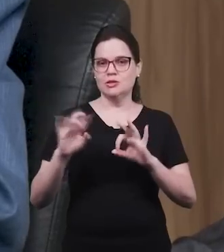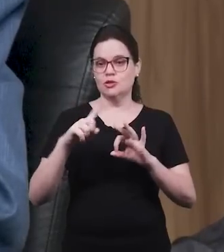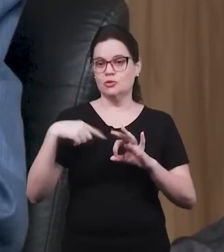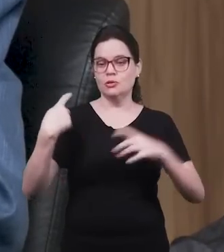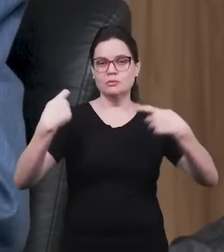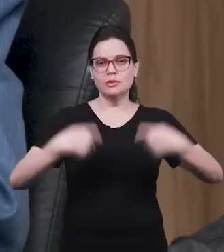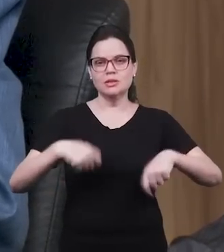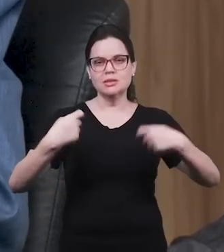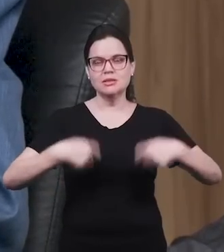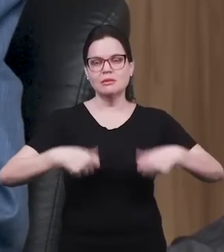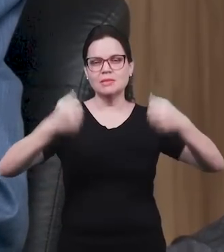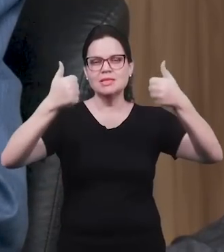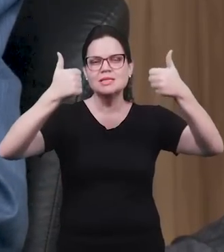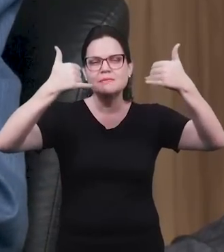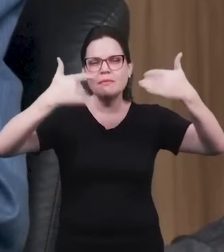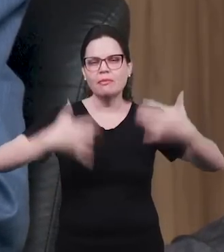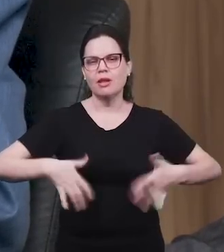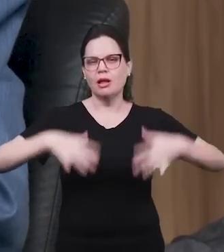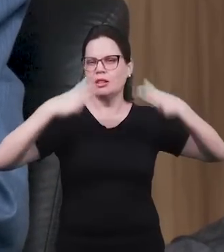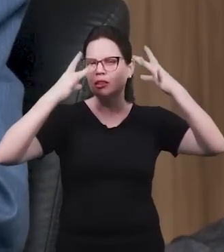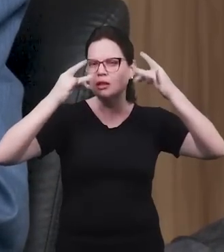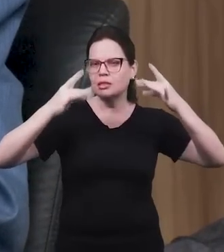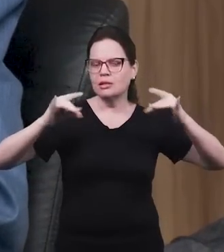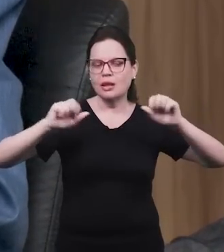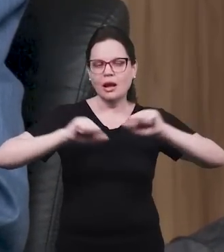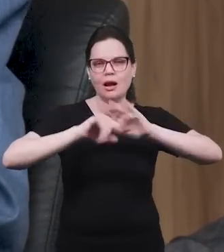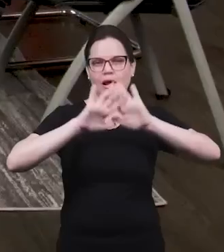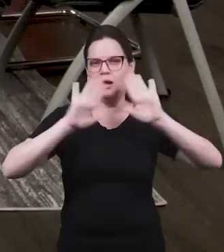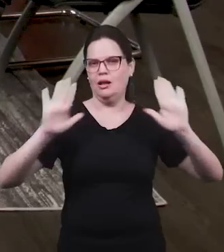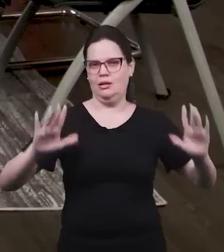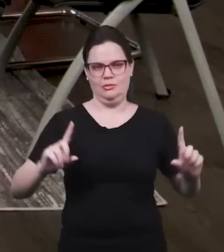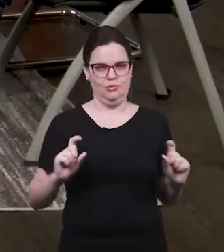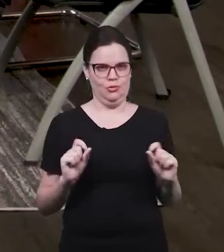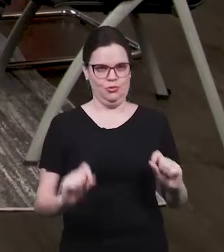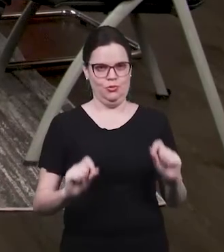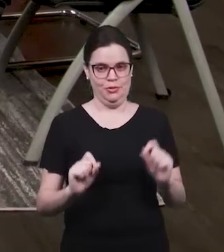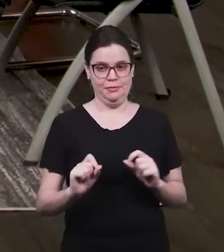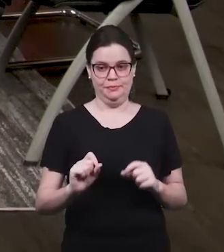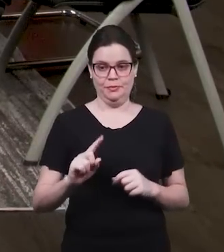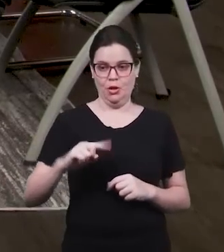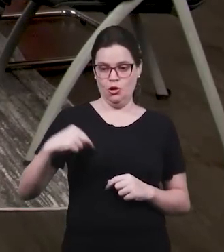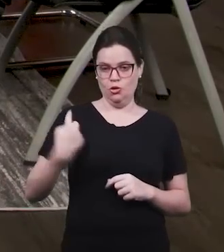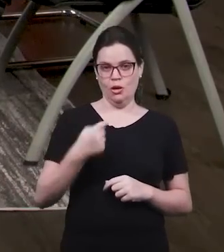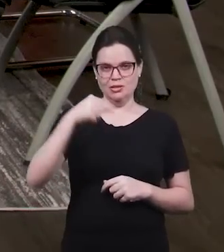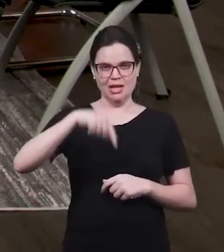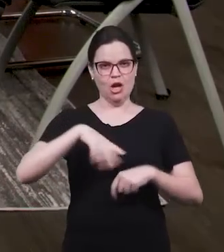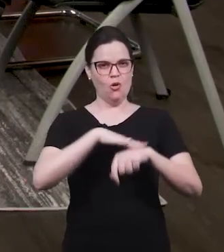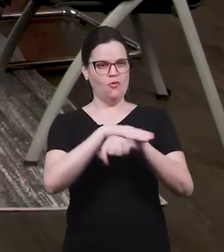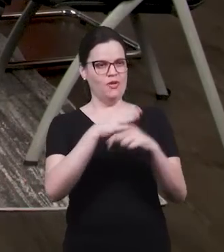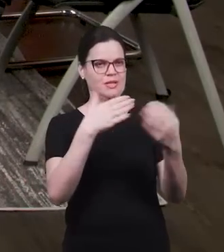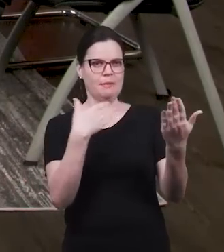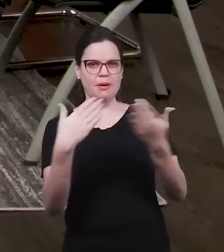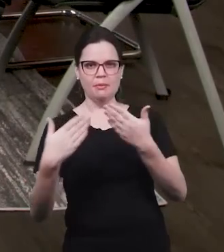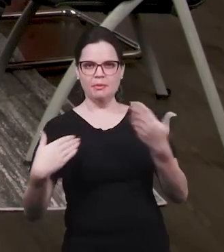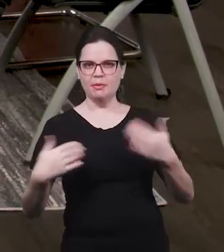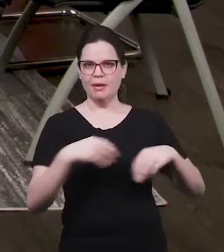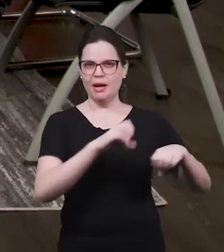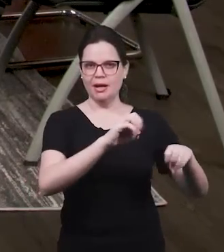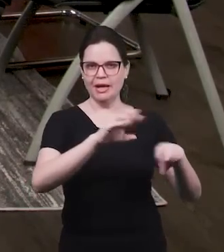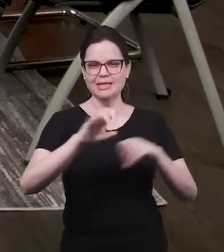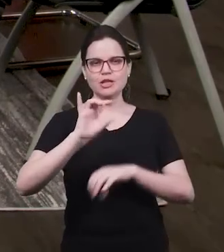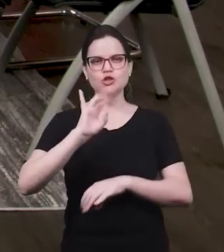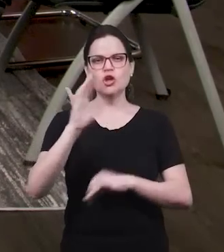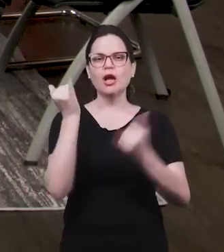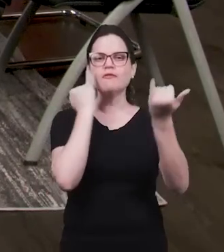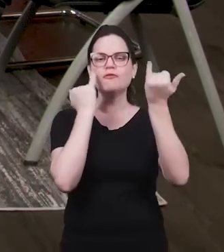o interesse simplesmente de informar. A nossa grande preocupação é